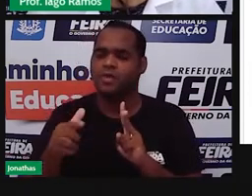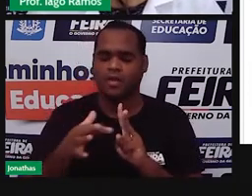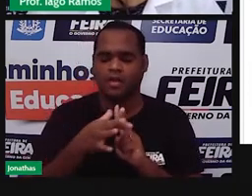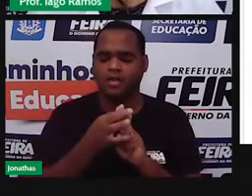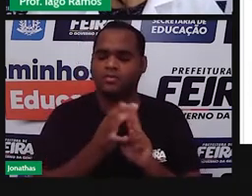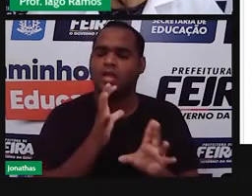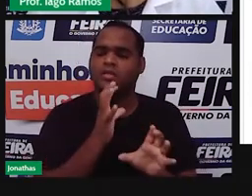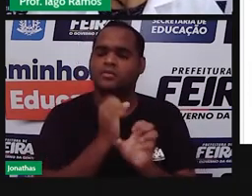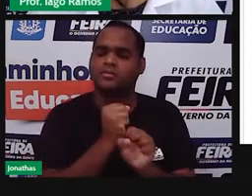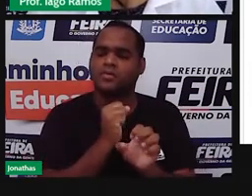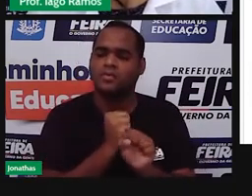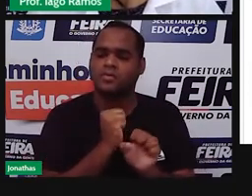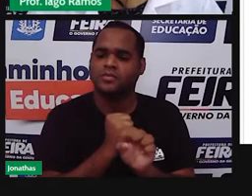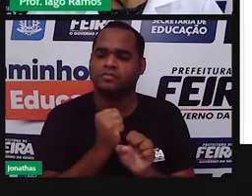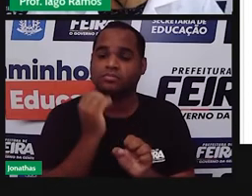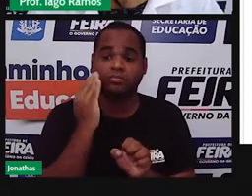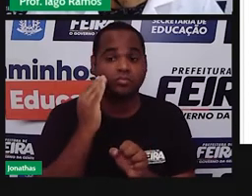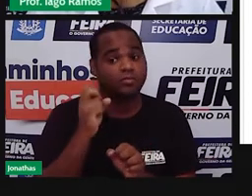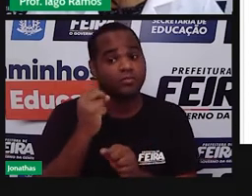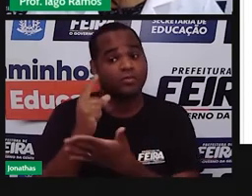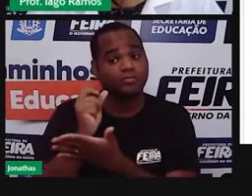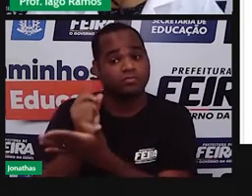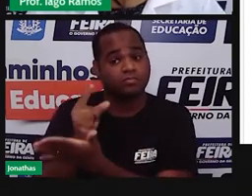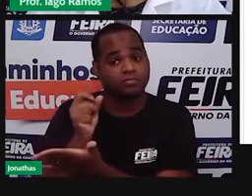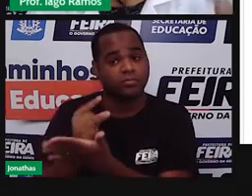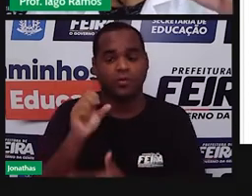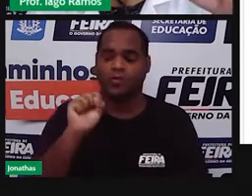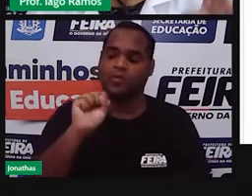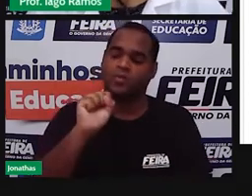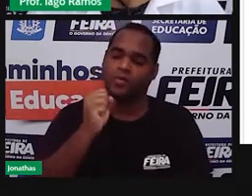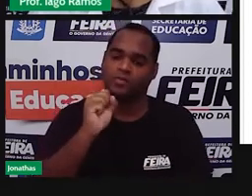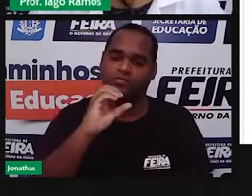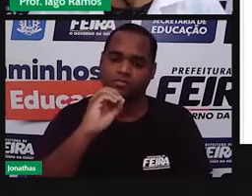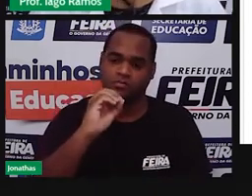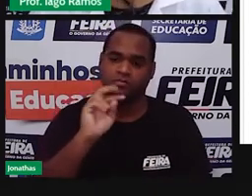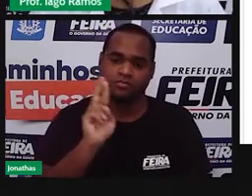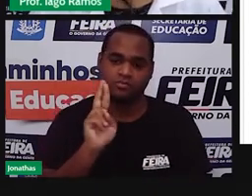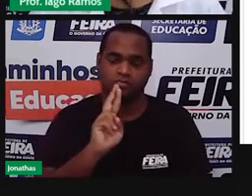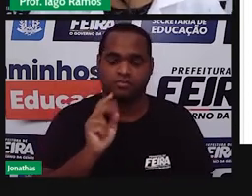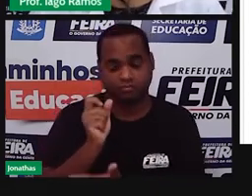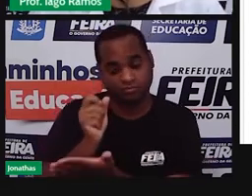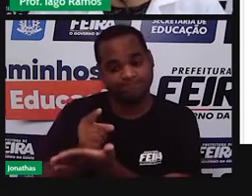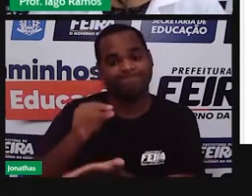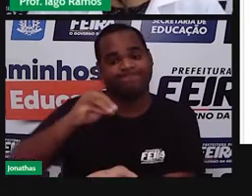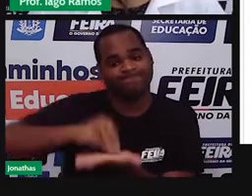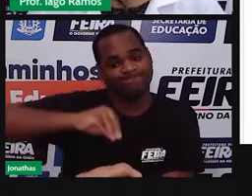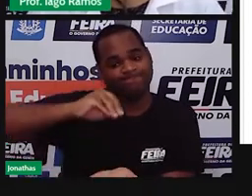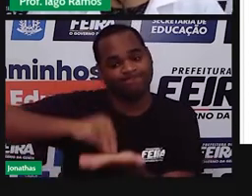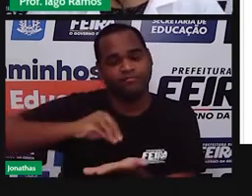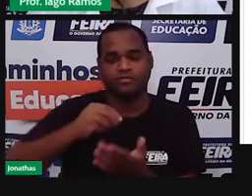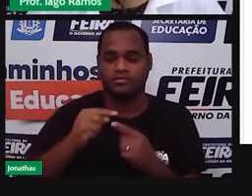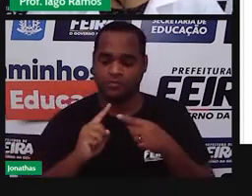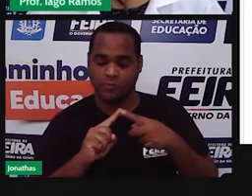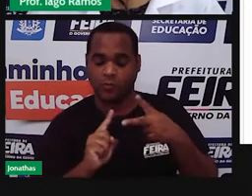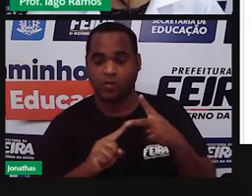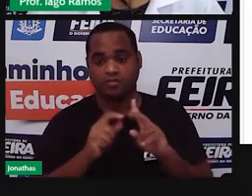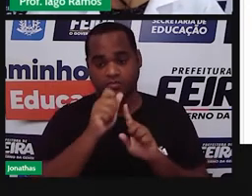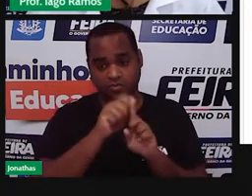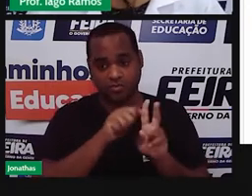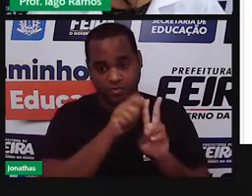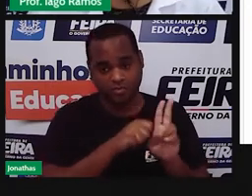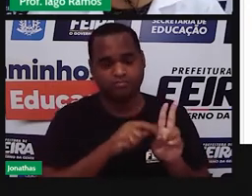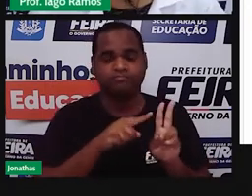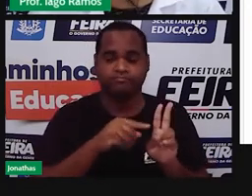total? Eu estou devendo 80, né? Juntando as duas dívidas, dá uma dívida de